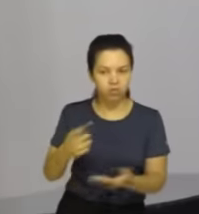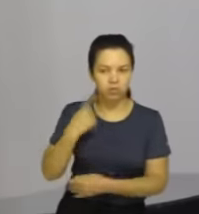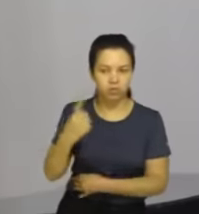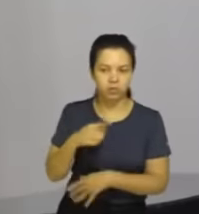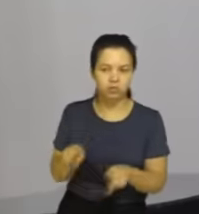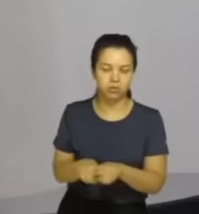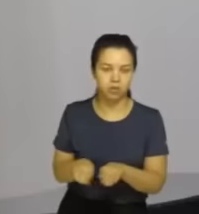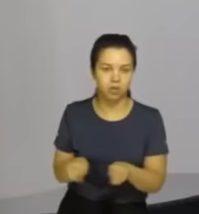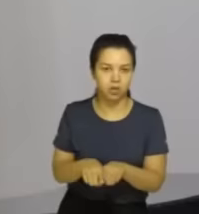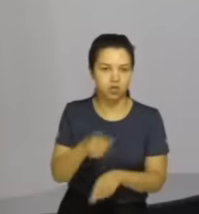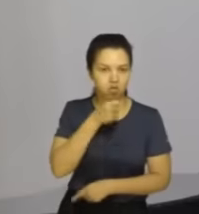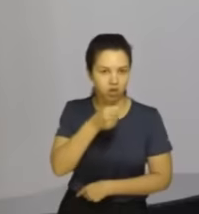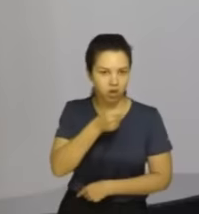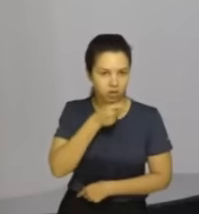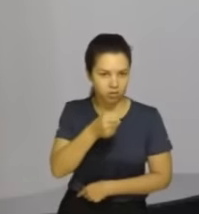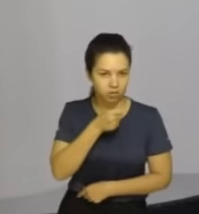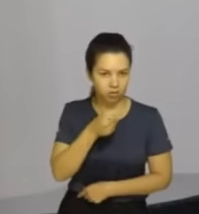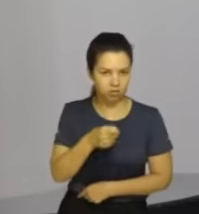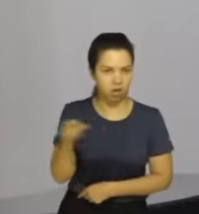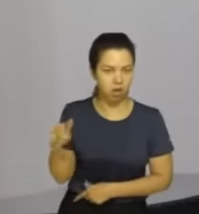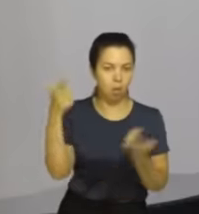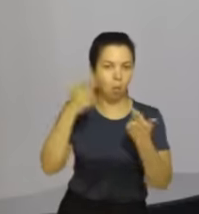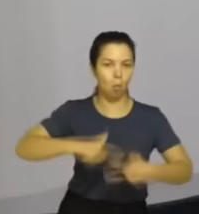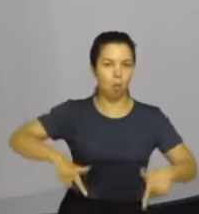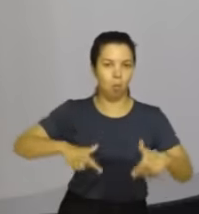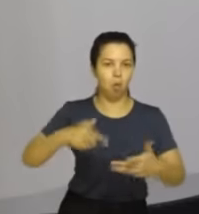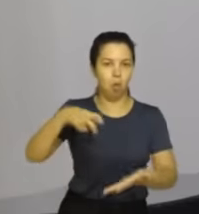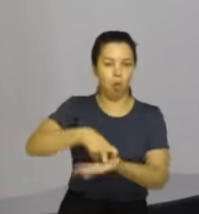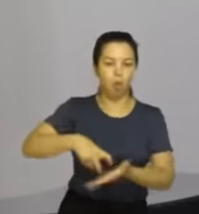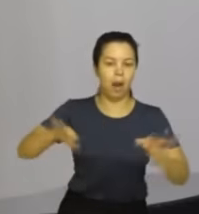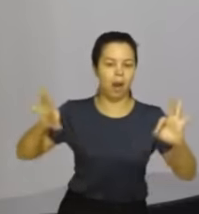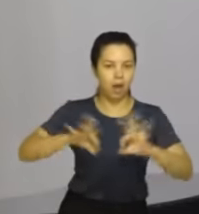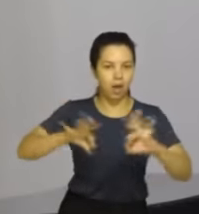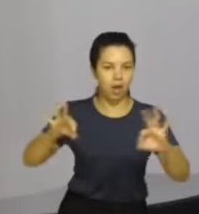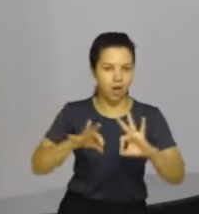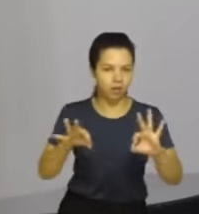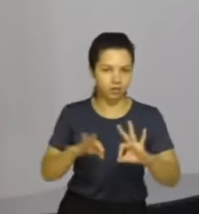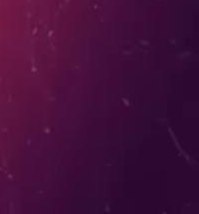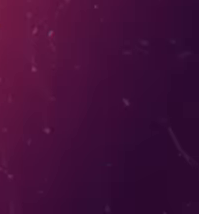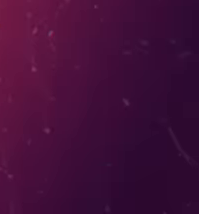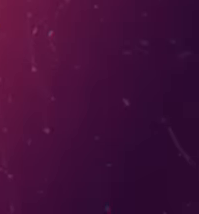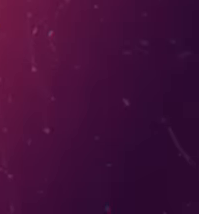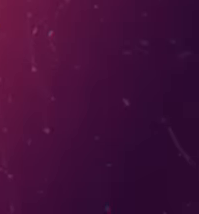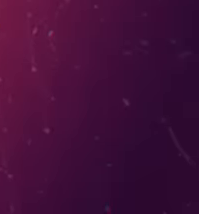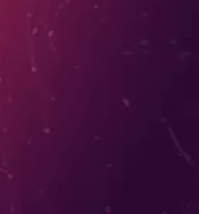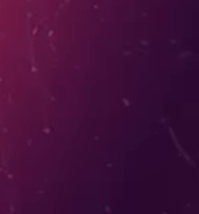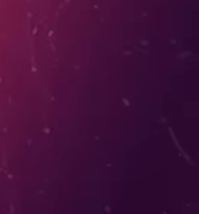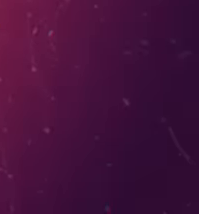Jornalista não é inimputável. É bom começar a falar a verdade, senão vai responder processo.